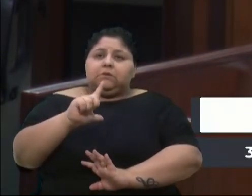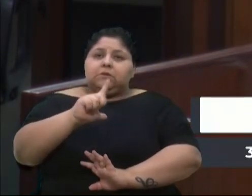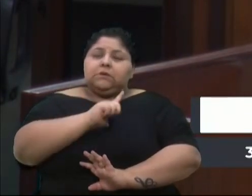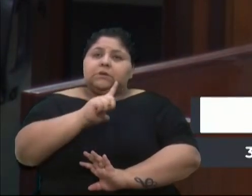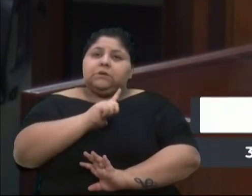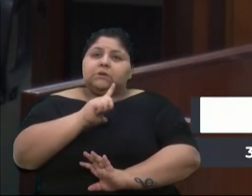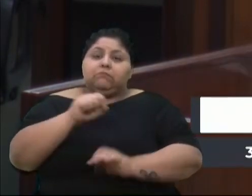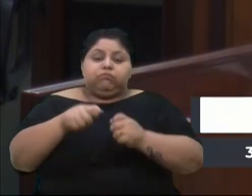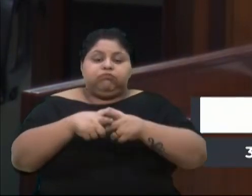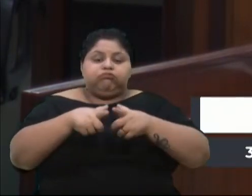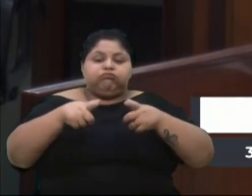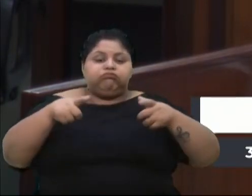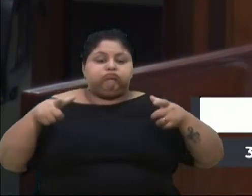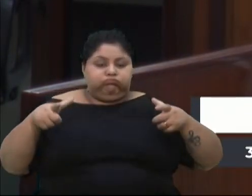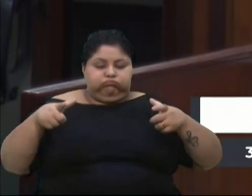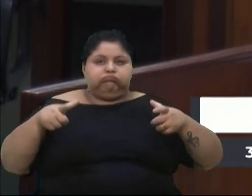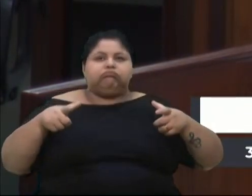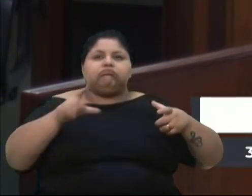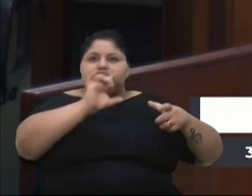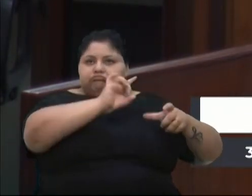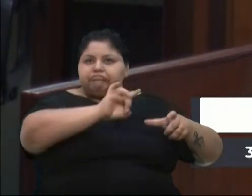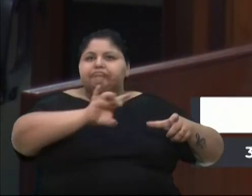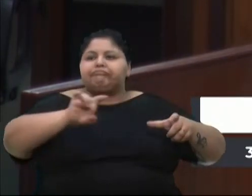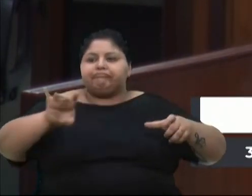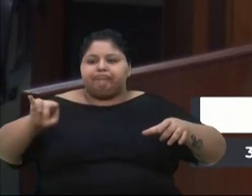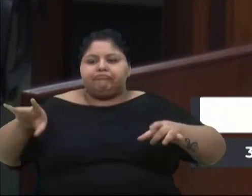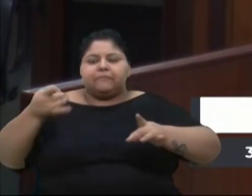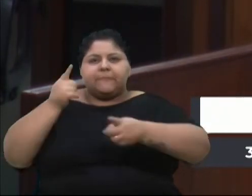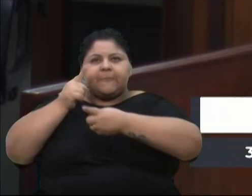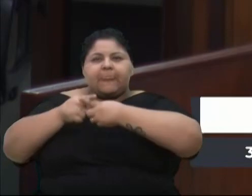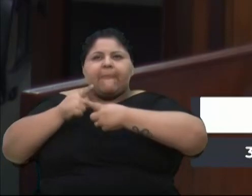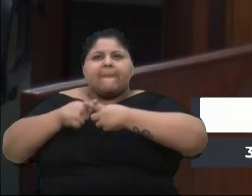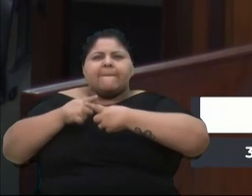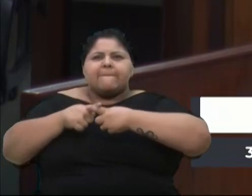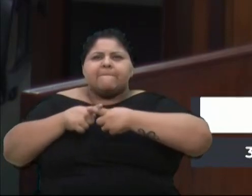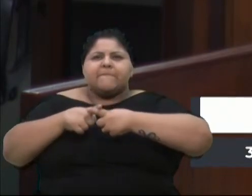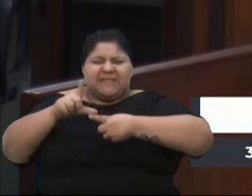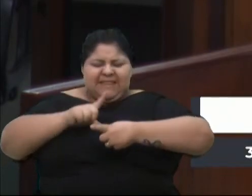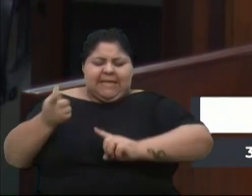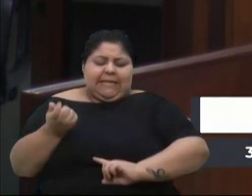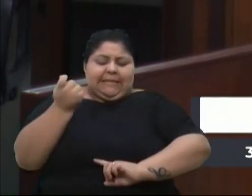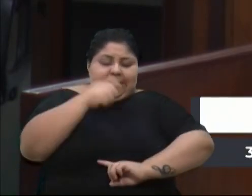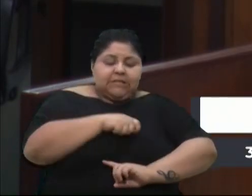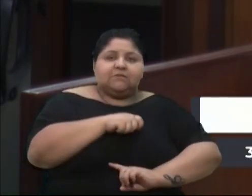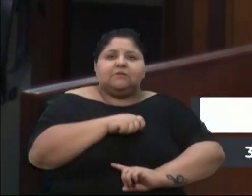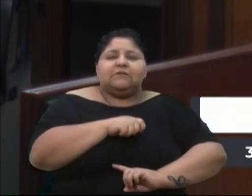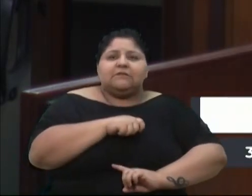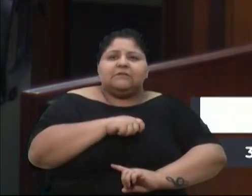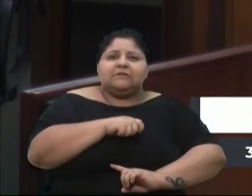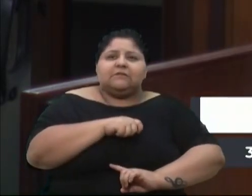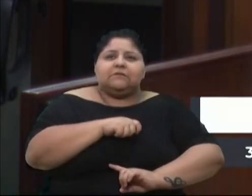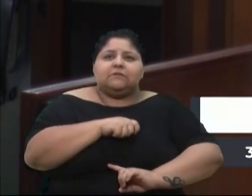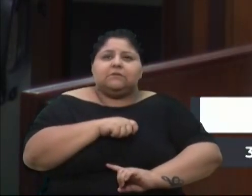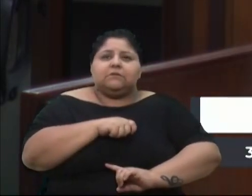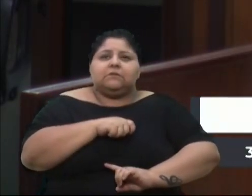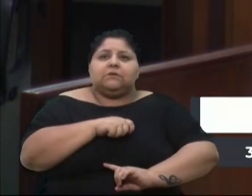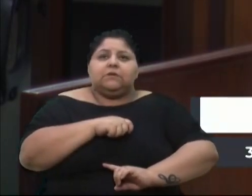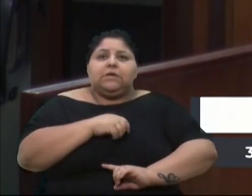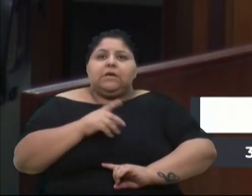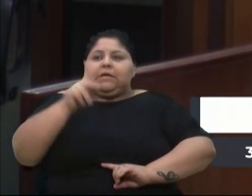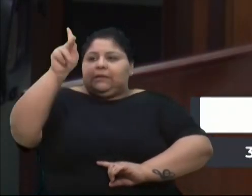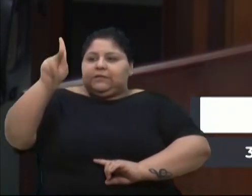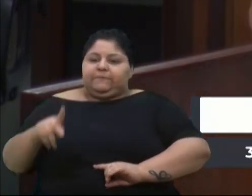uma ampliação das UBS, porque as UBS têm essa necessidade desses imigrantes que estão